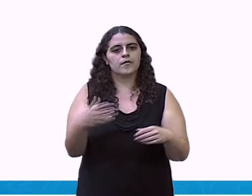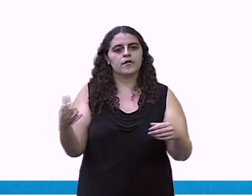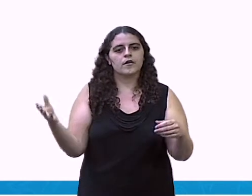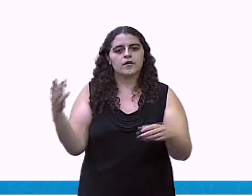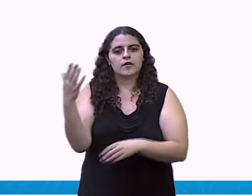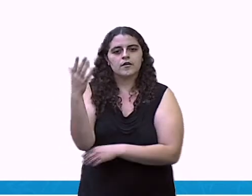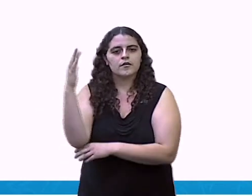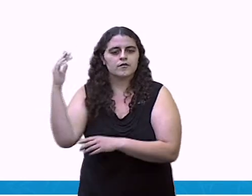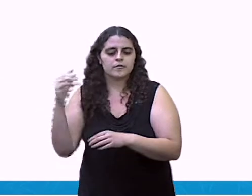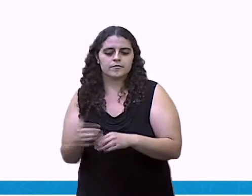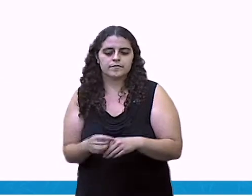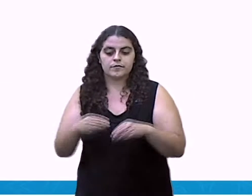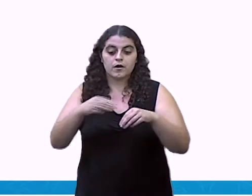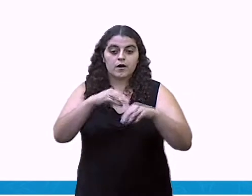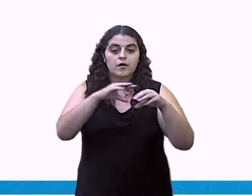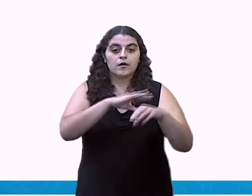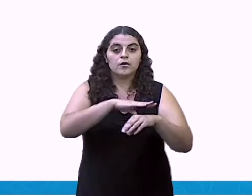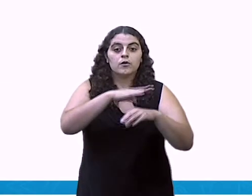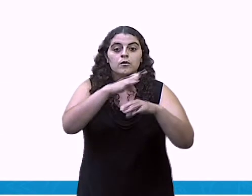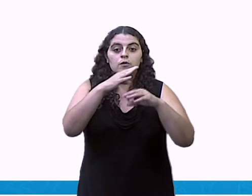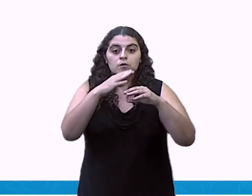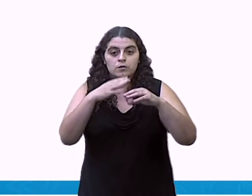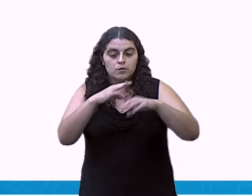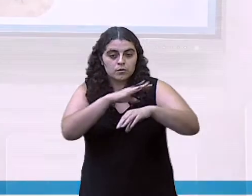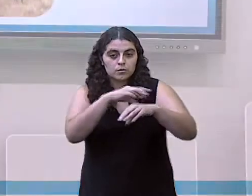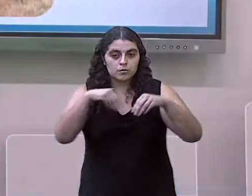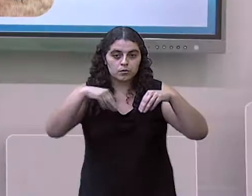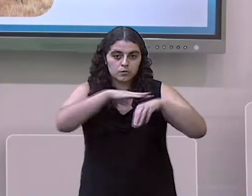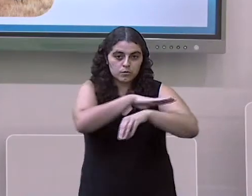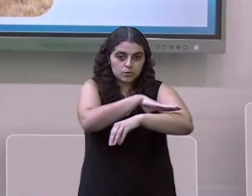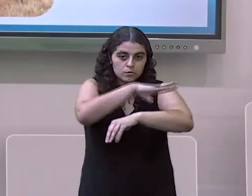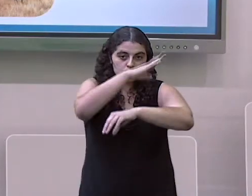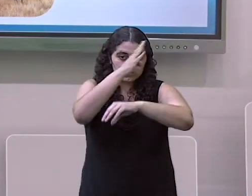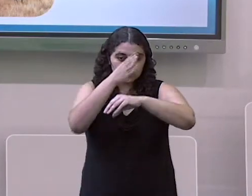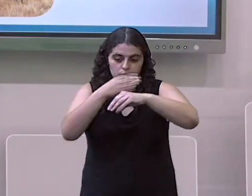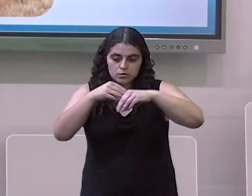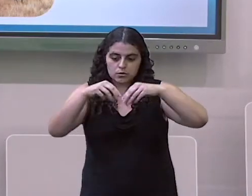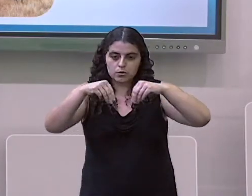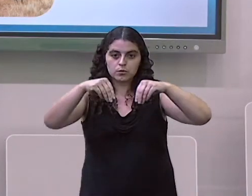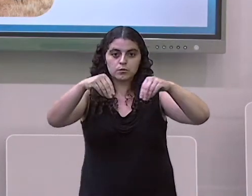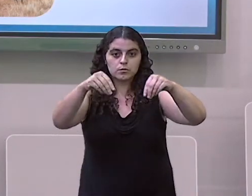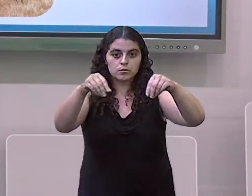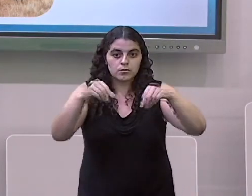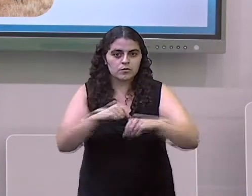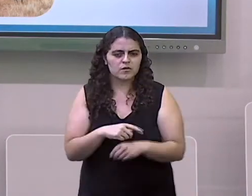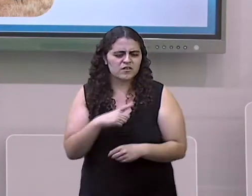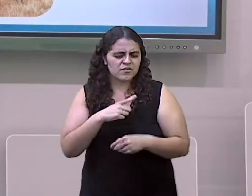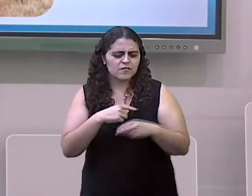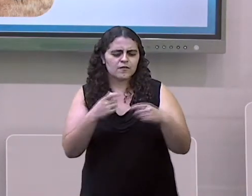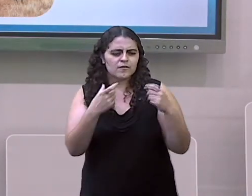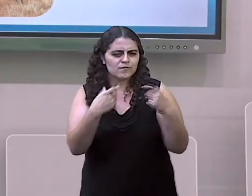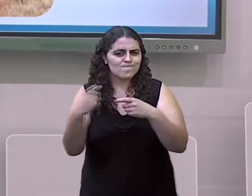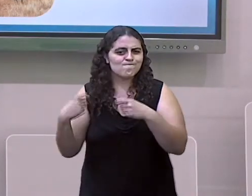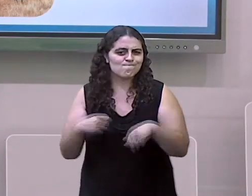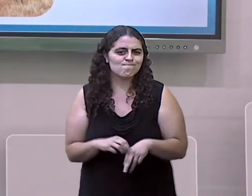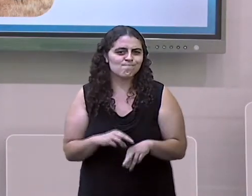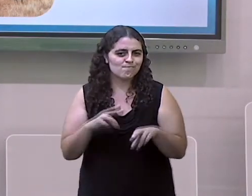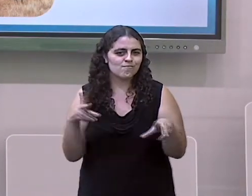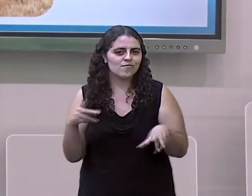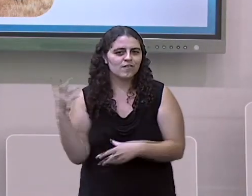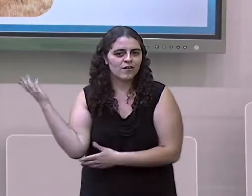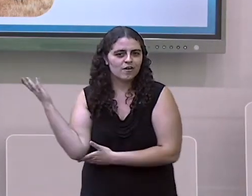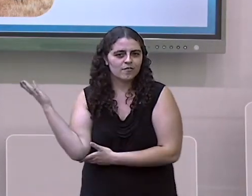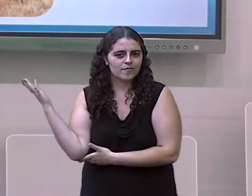tropicais, savanas, os desertos, né? Mesmo que sejam diferentes tipos de ambiente, nós temos aqui